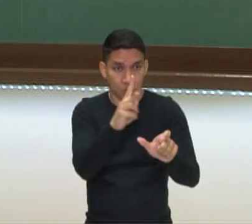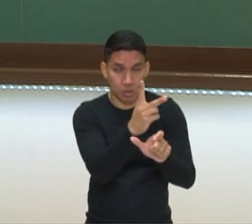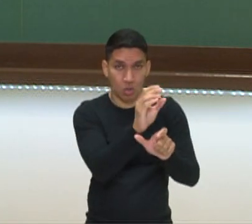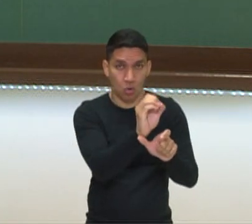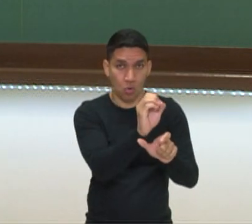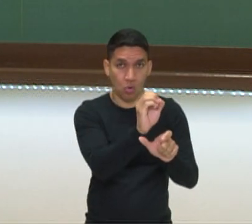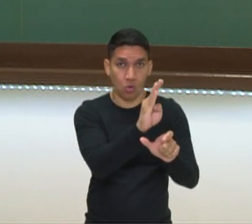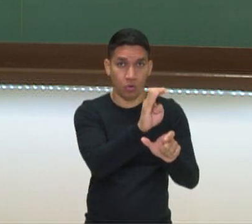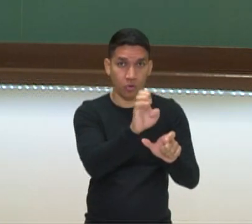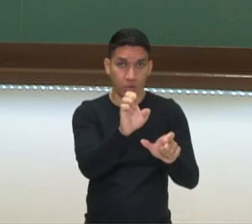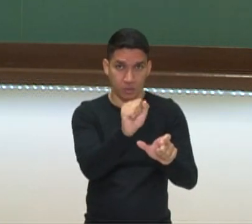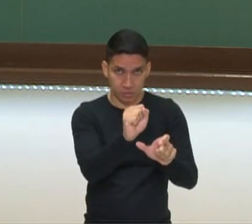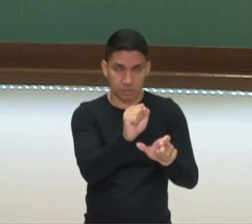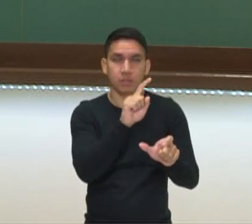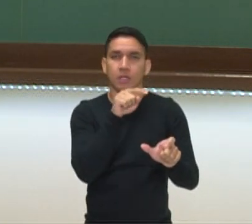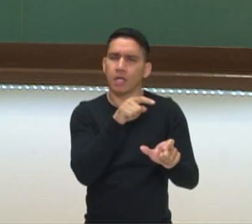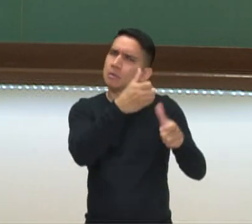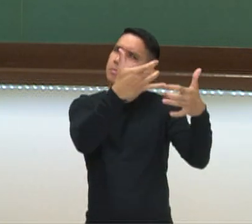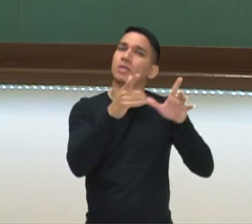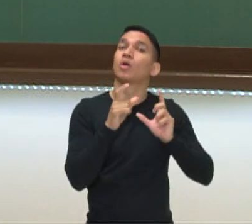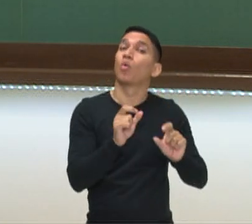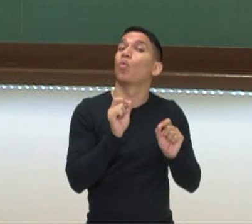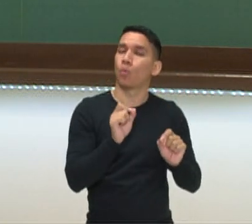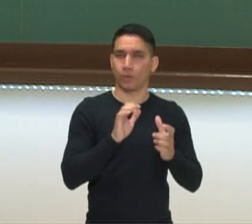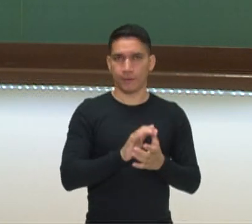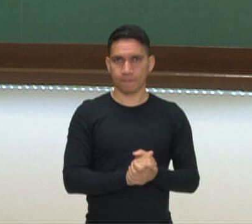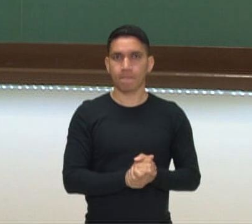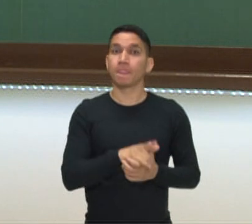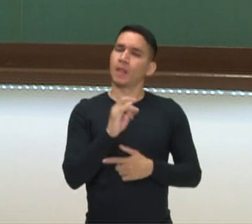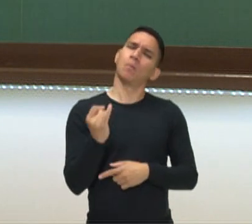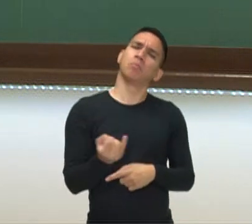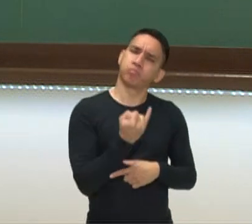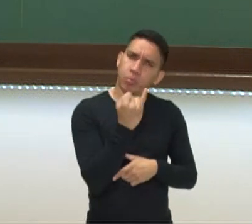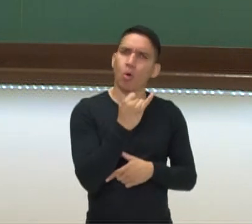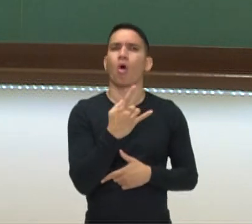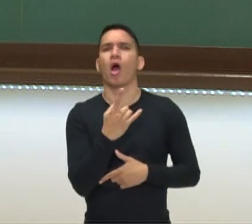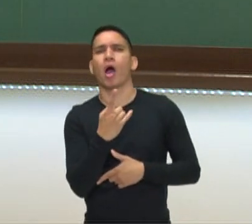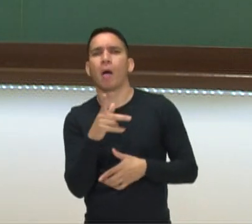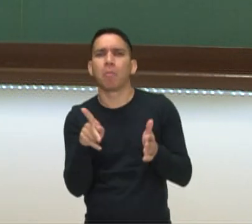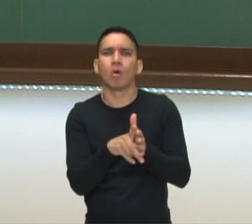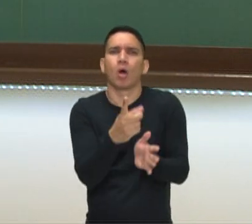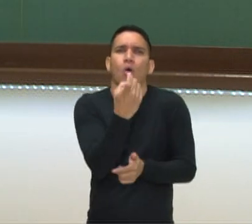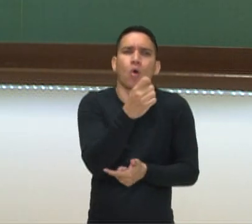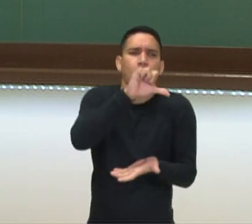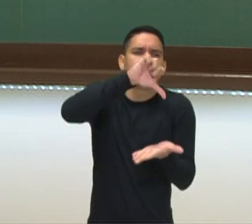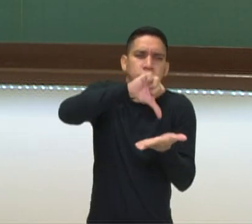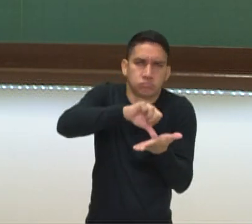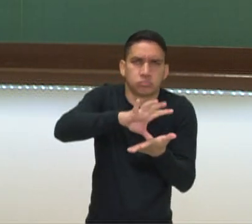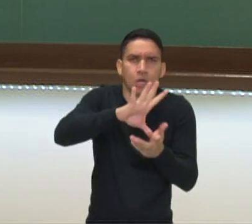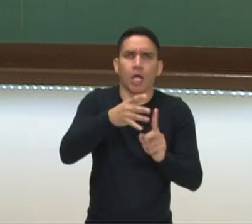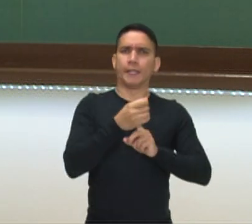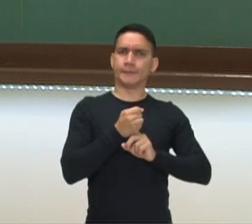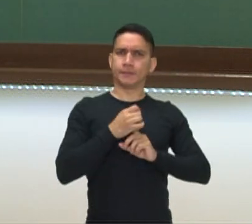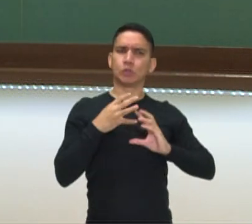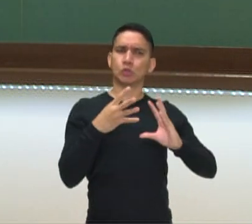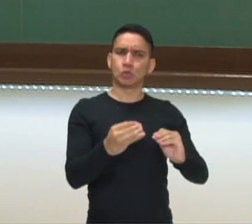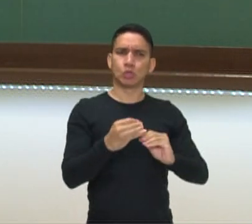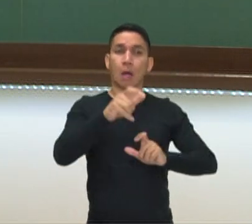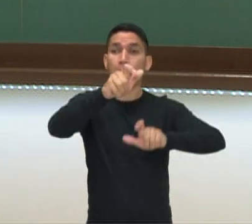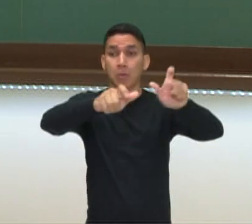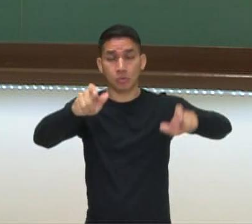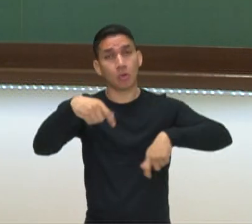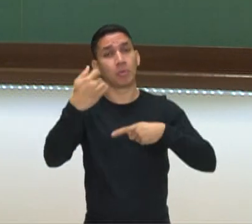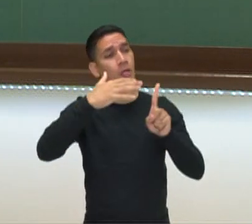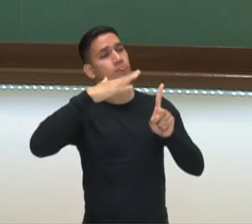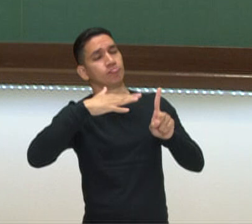Hobbes, que fala então que é importante que tenha o poder centralizado na mão do rei, que o súdito